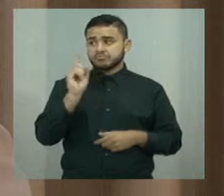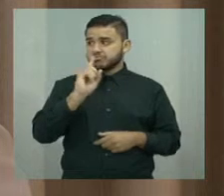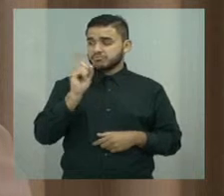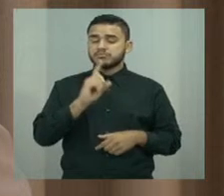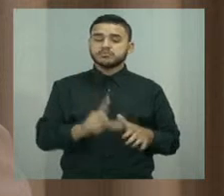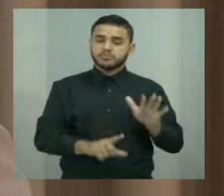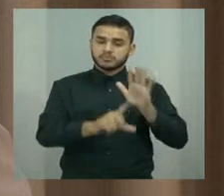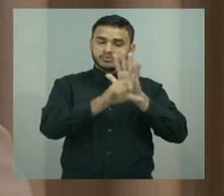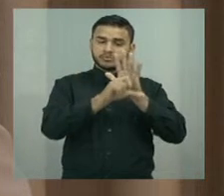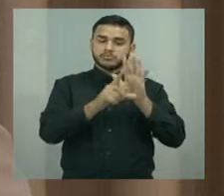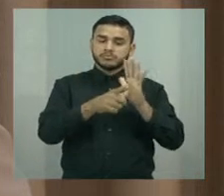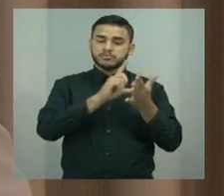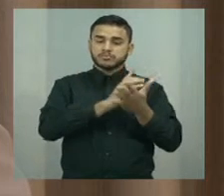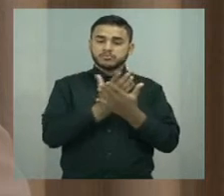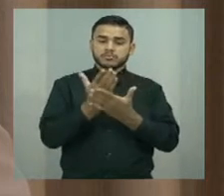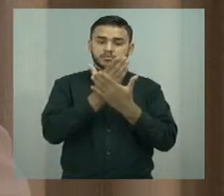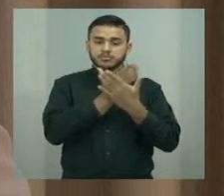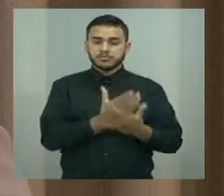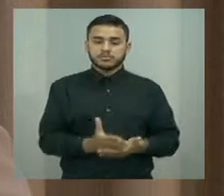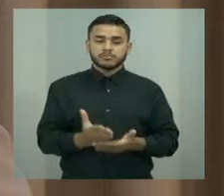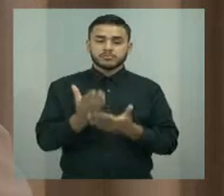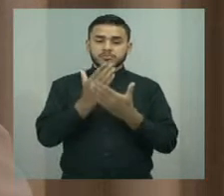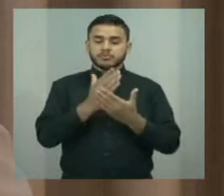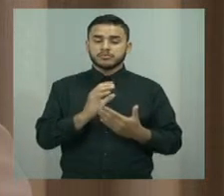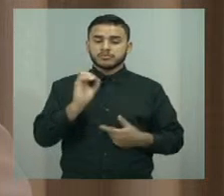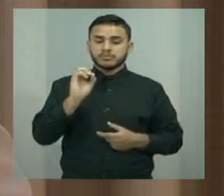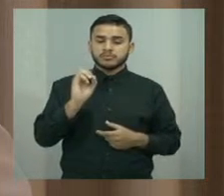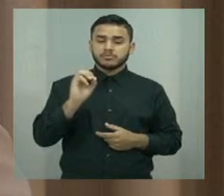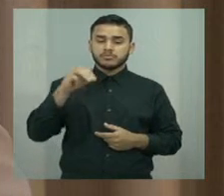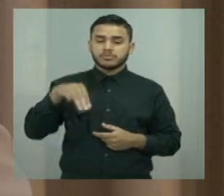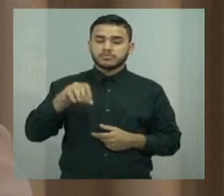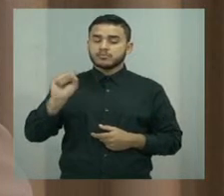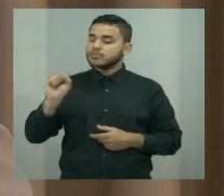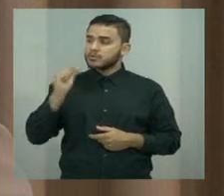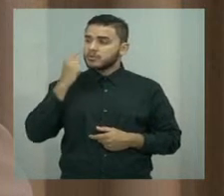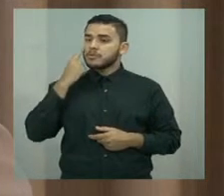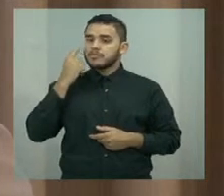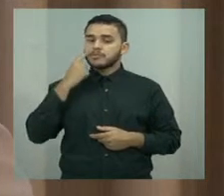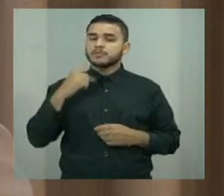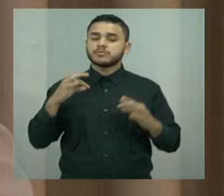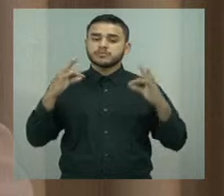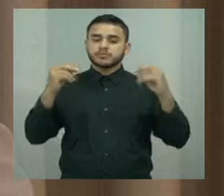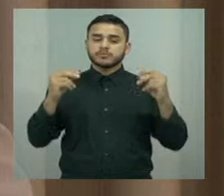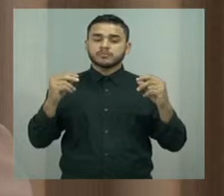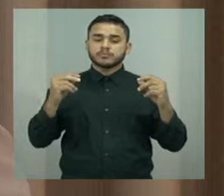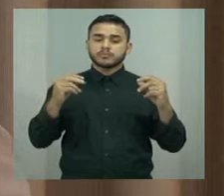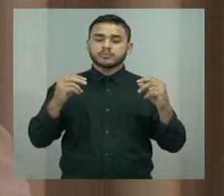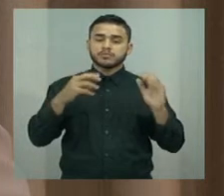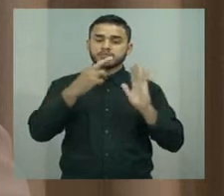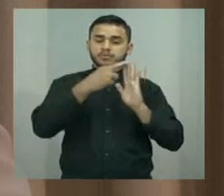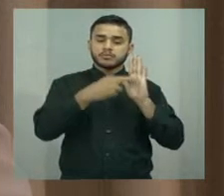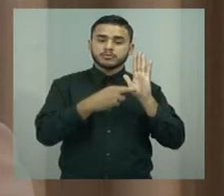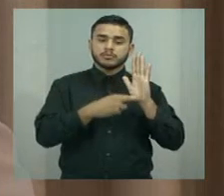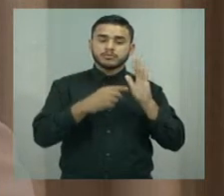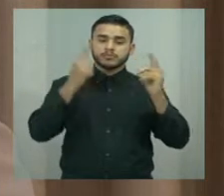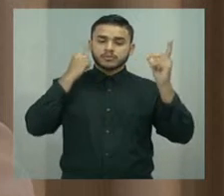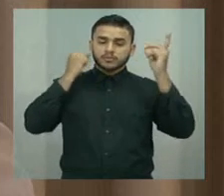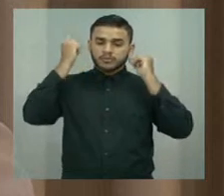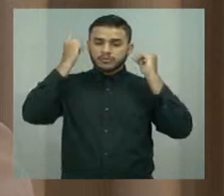baseado realmente em estudos. A Organização Mundial de Saúde fez estudos para saber qual o limiar ali que nosso ouvido